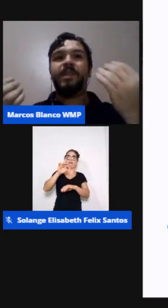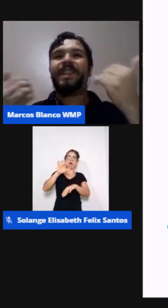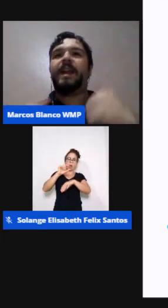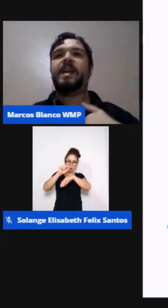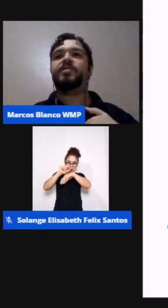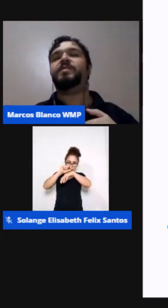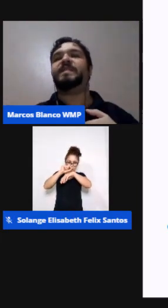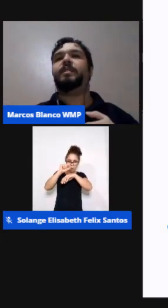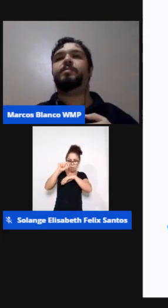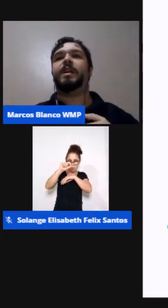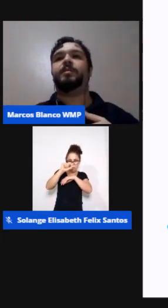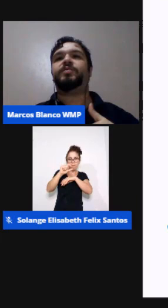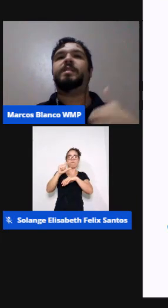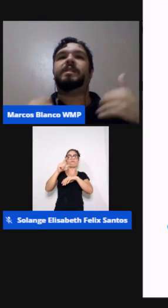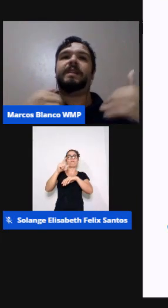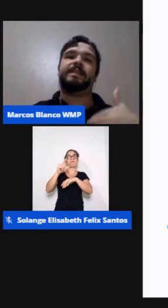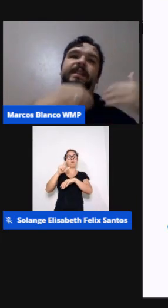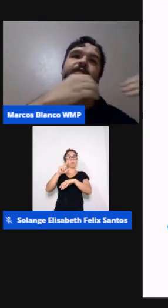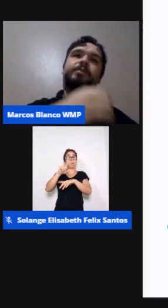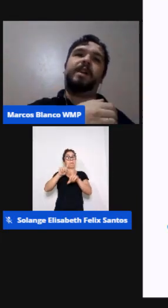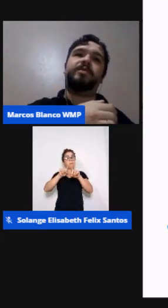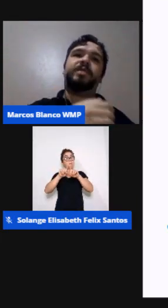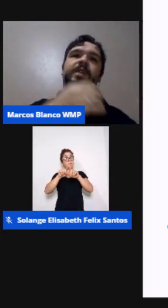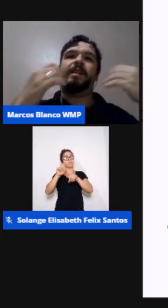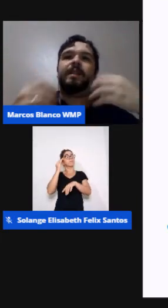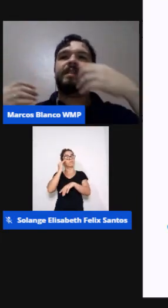Wolbachia não interage com seres humanos,